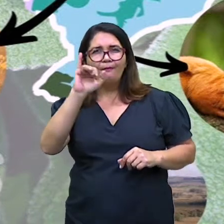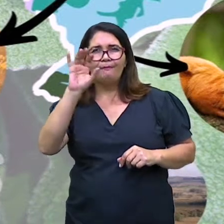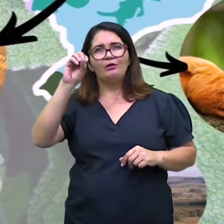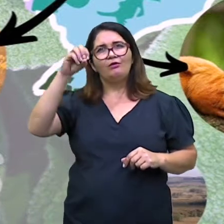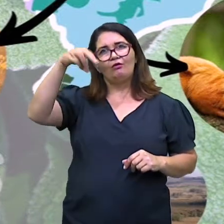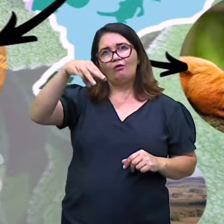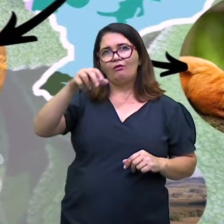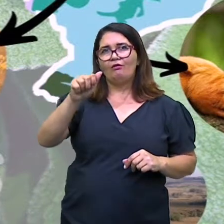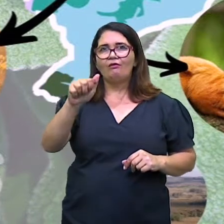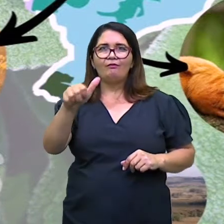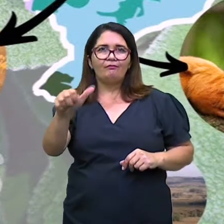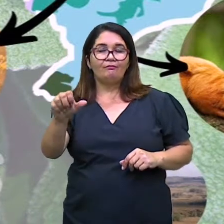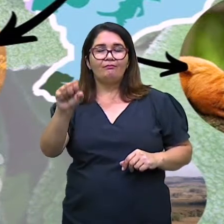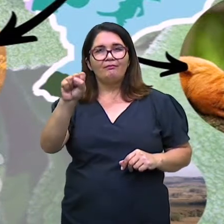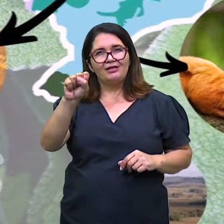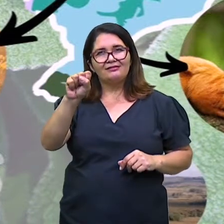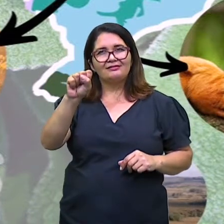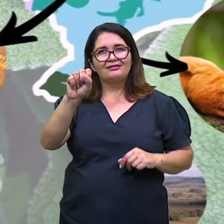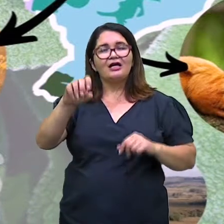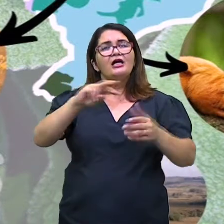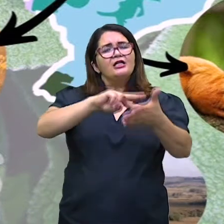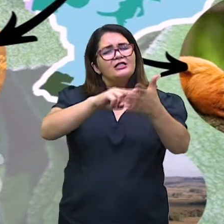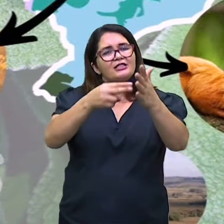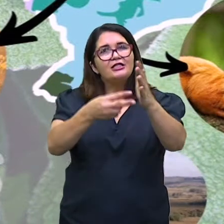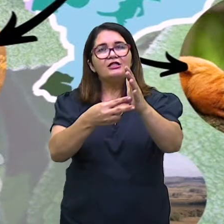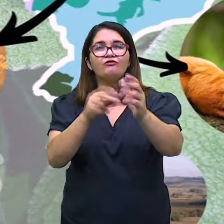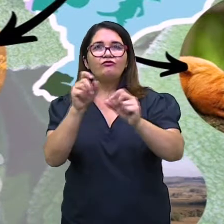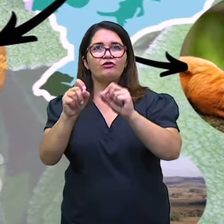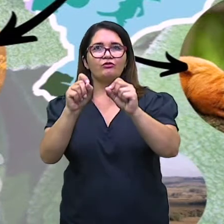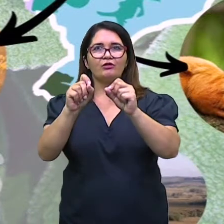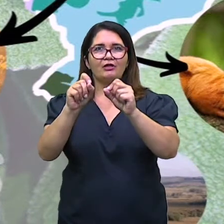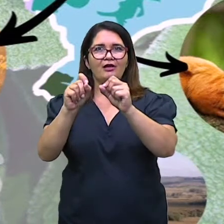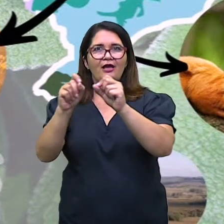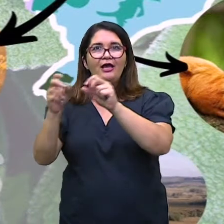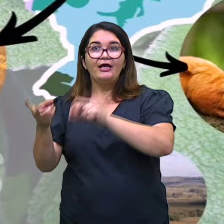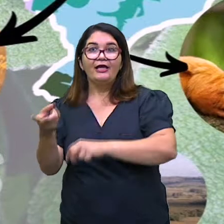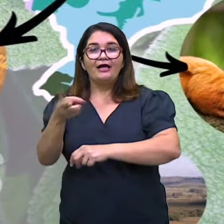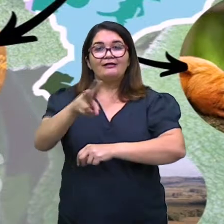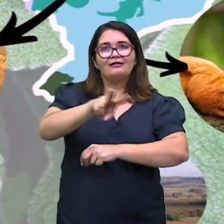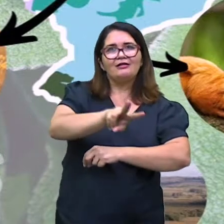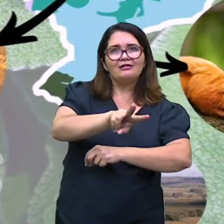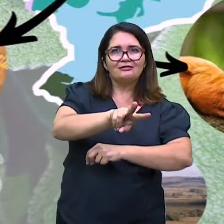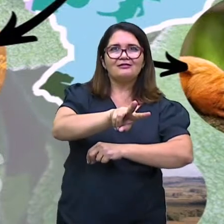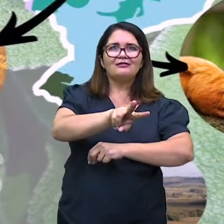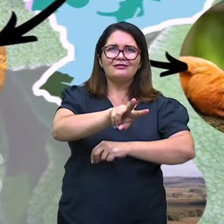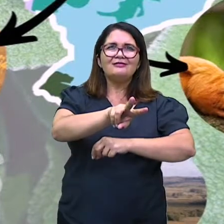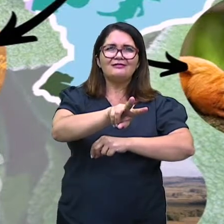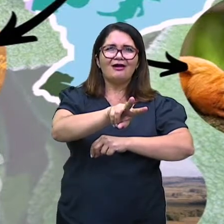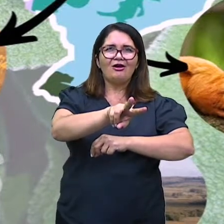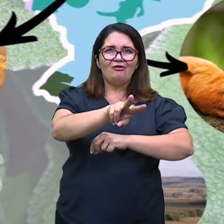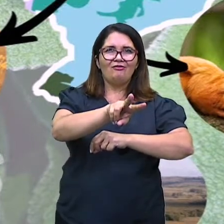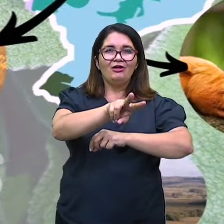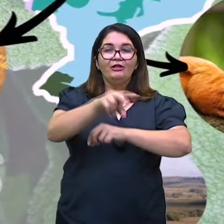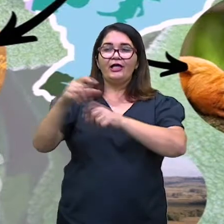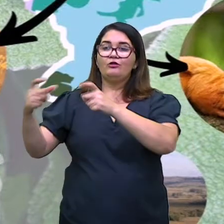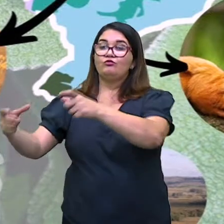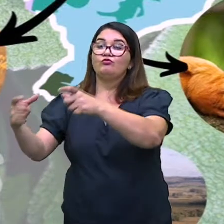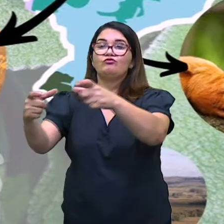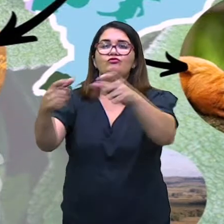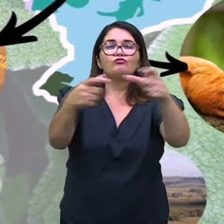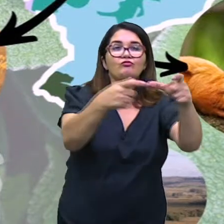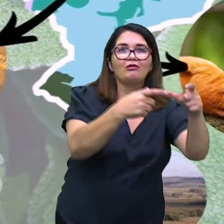entre eles, a transição que acontece às vezes entre um e outro, que estão